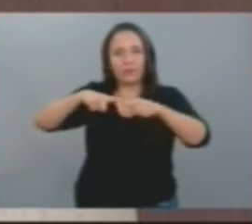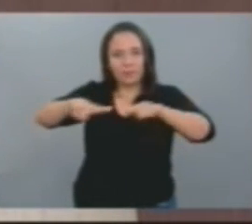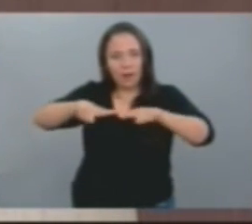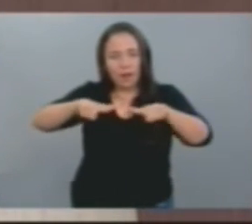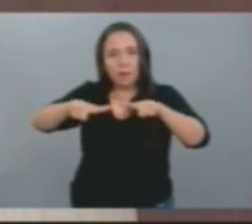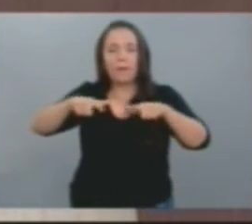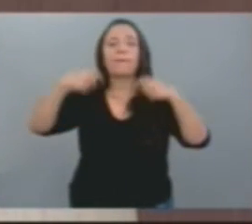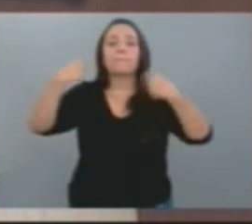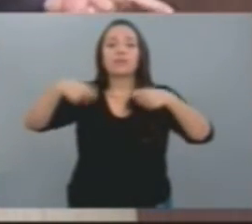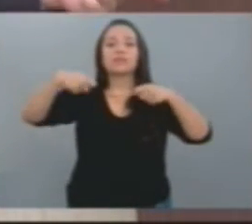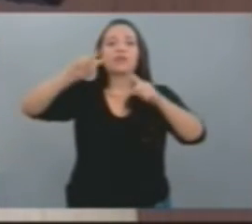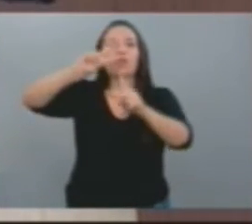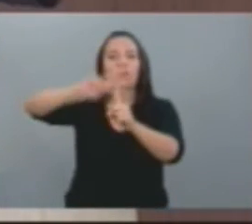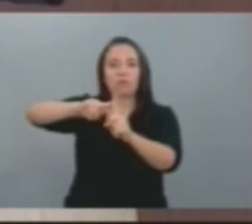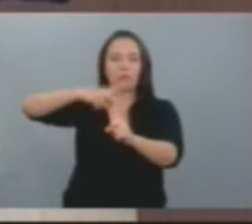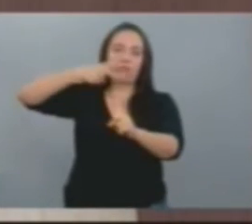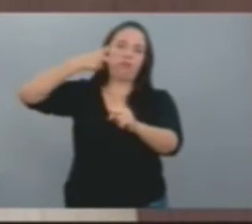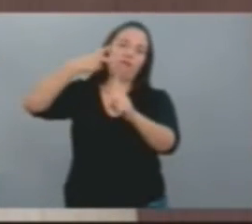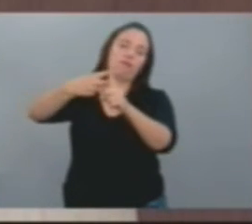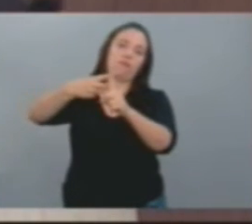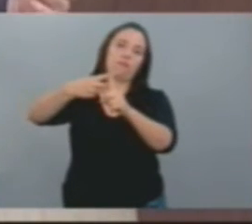permanecer pelo menos o dobro